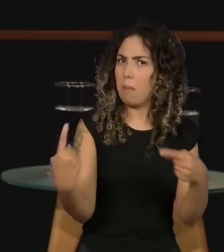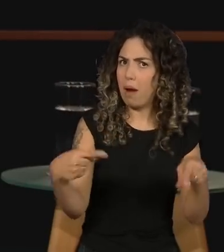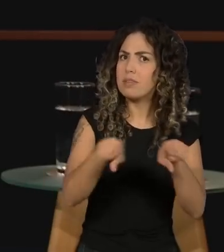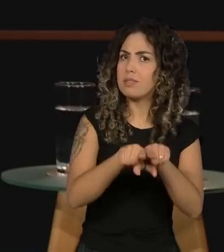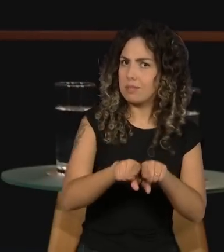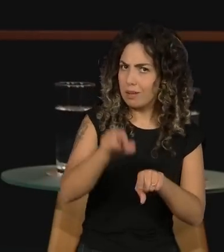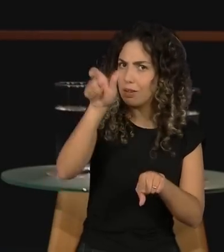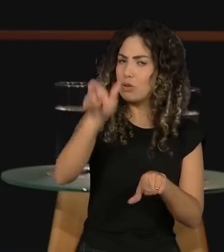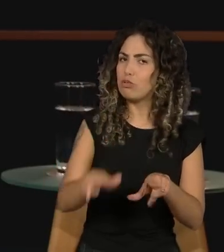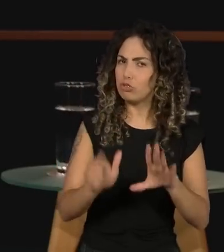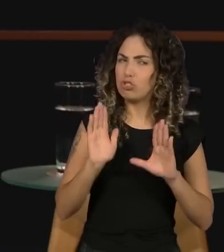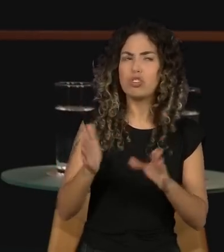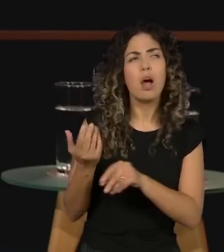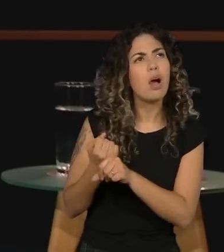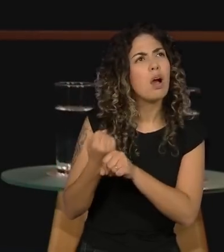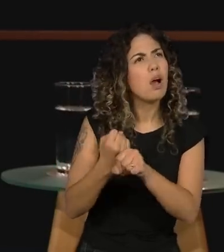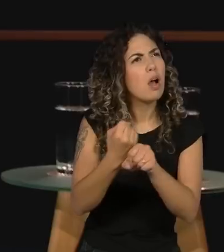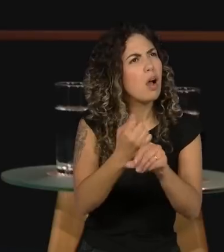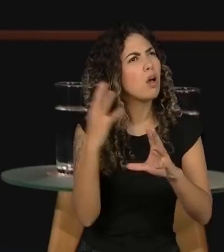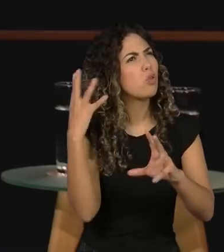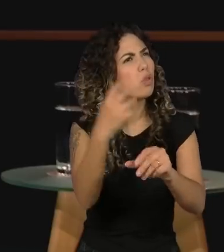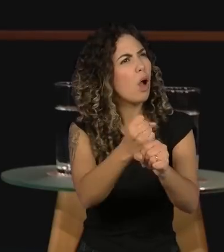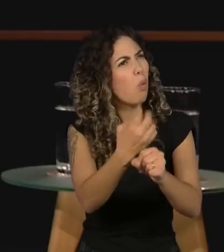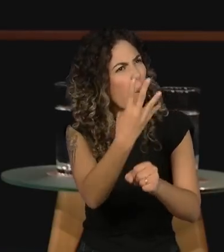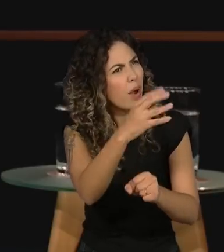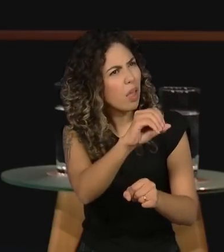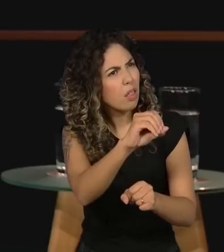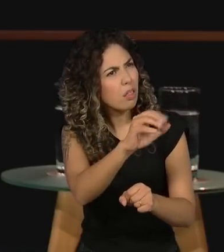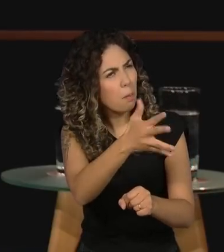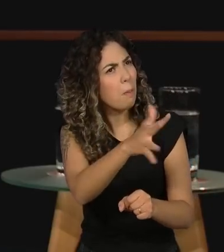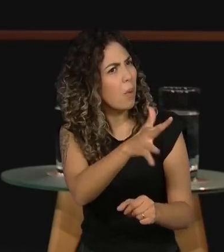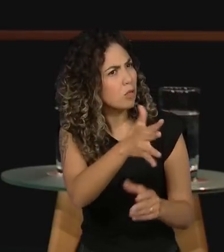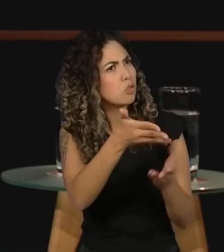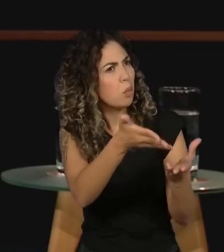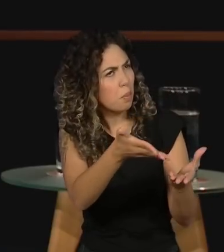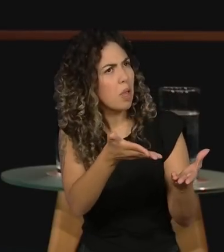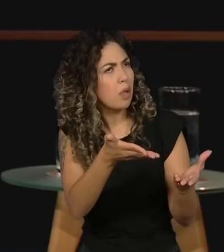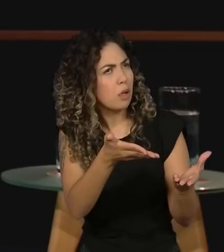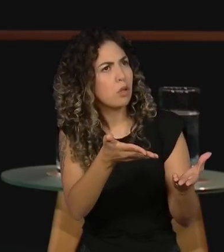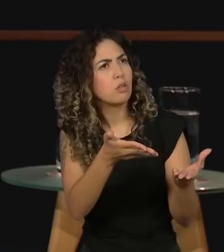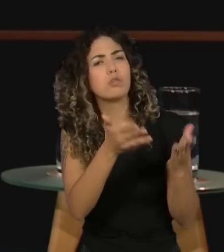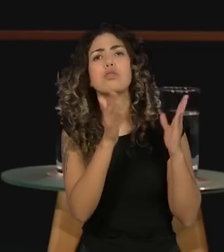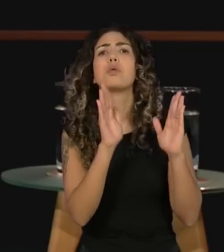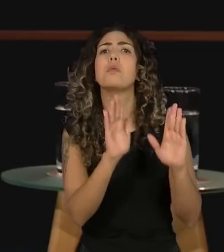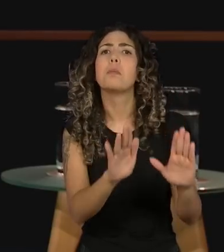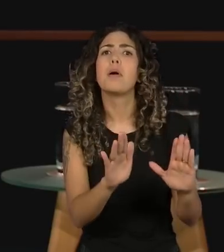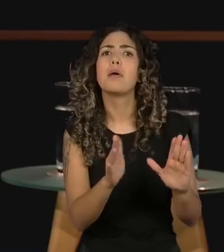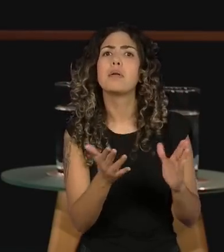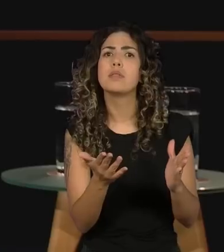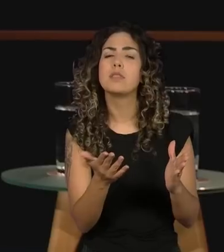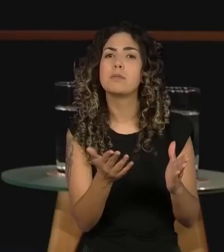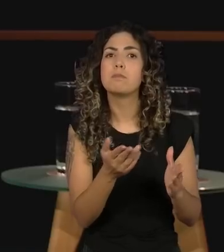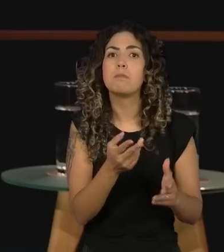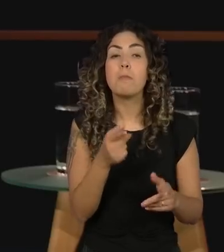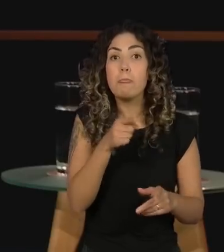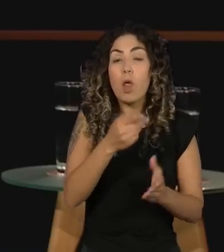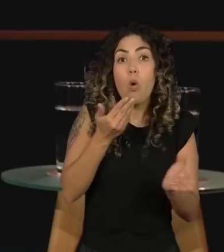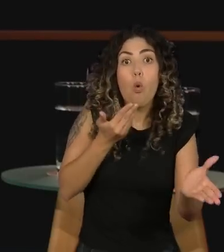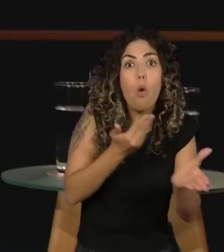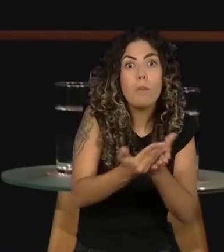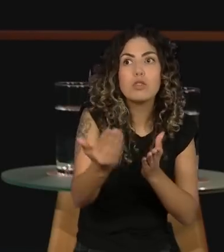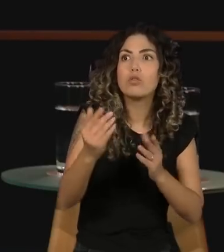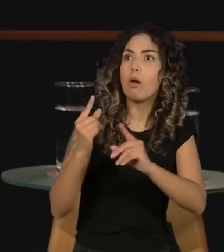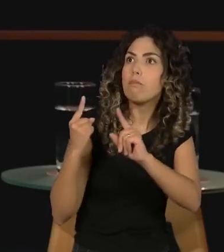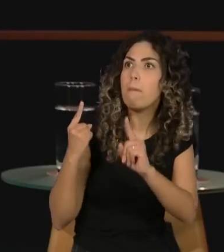Nesses 40 anos de carreira, mais ou menos, que você já tem. Mas parece que a primeira aproximação entre você e ele aconteceu de uma forma